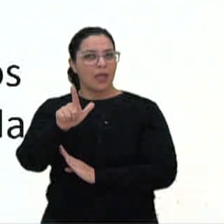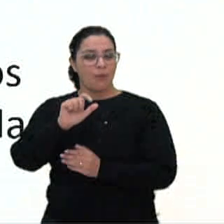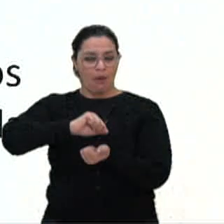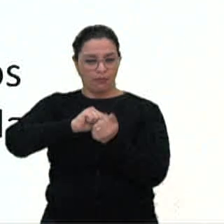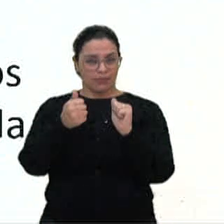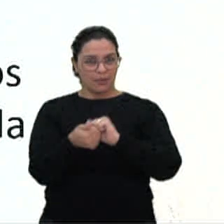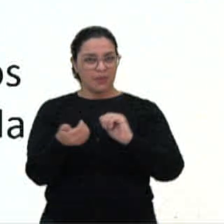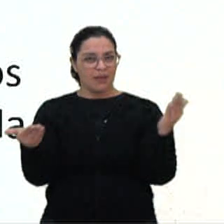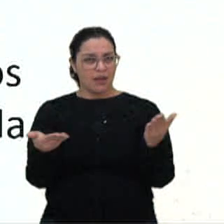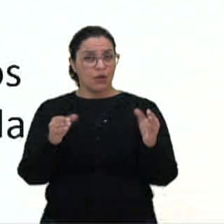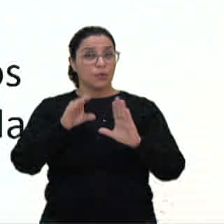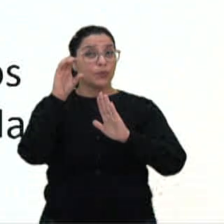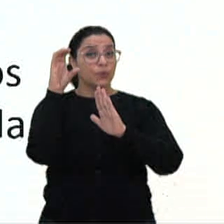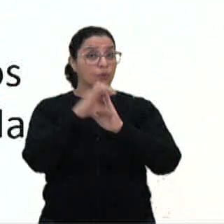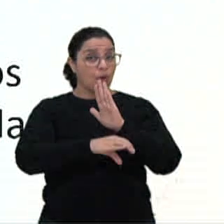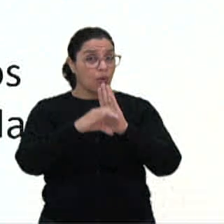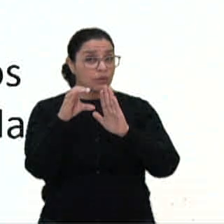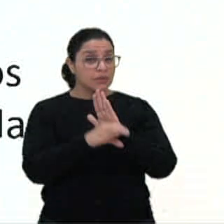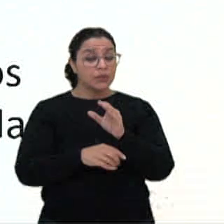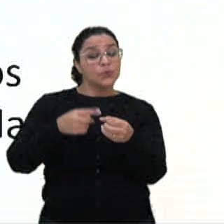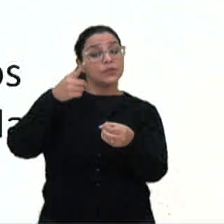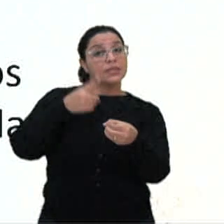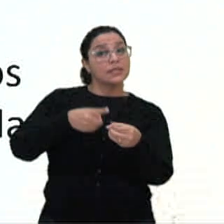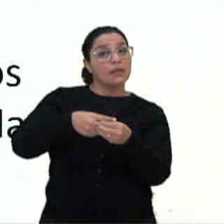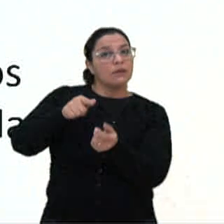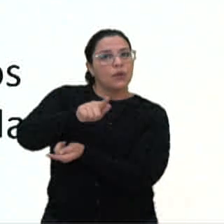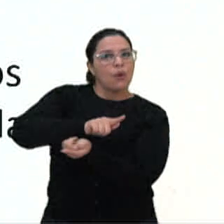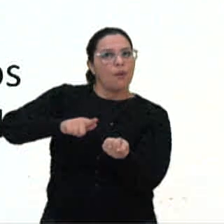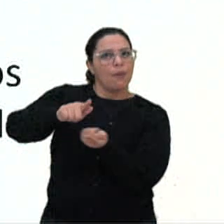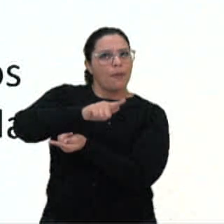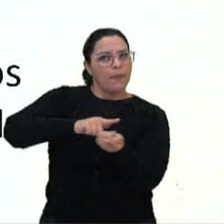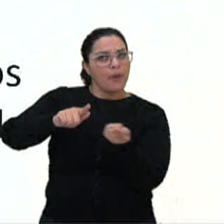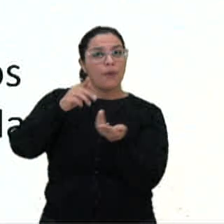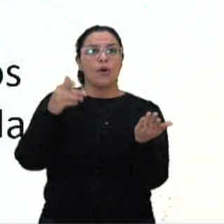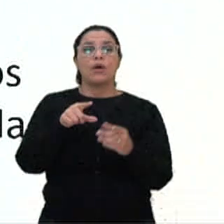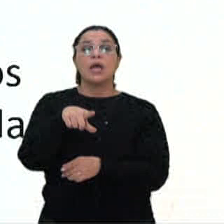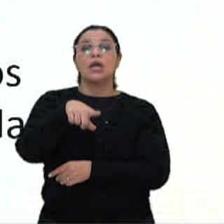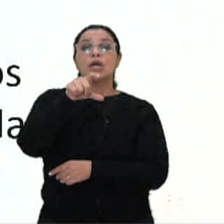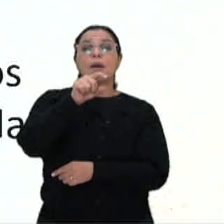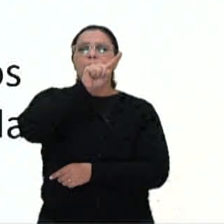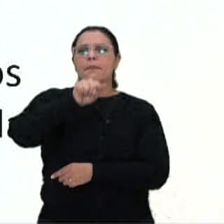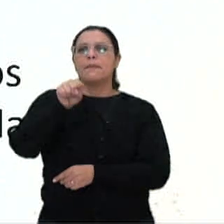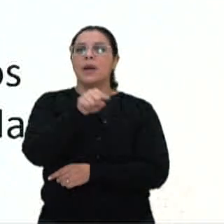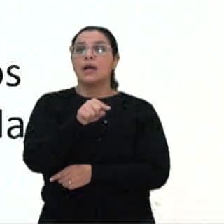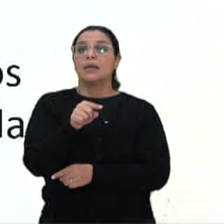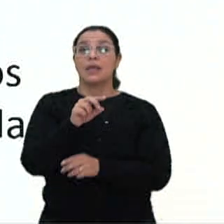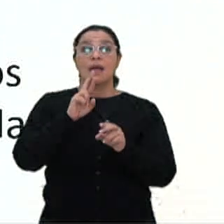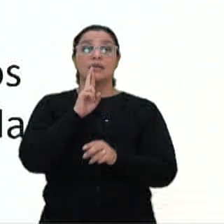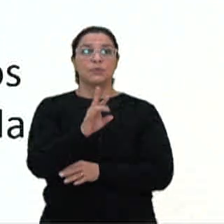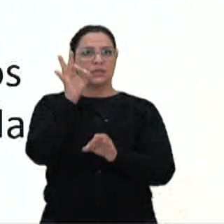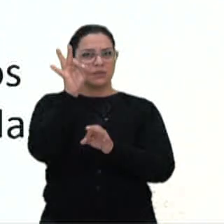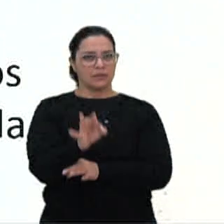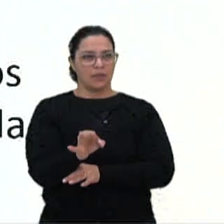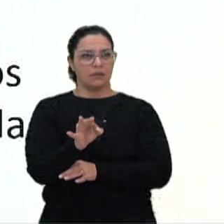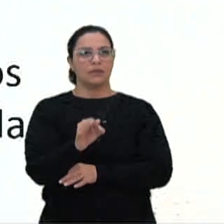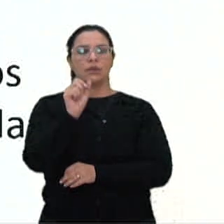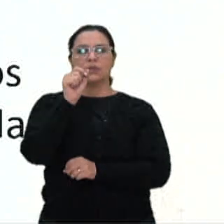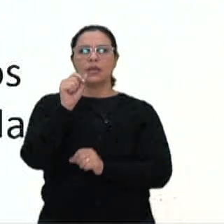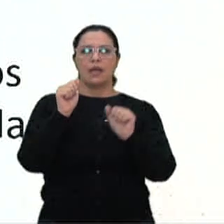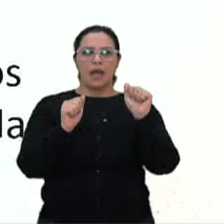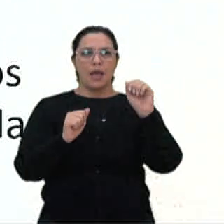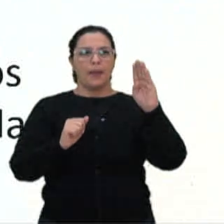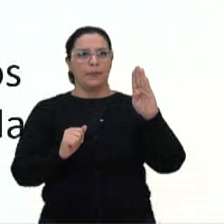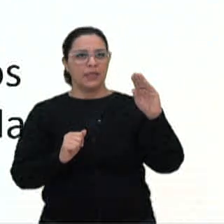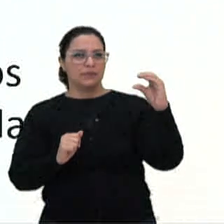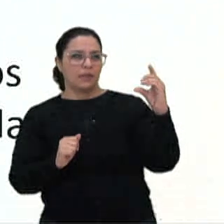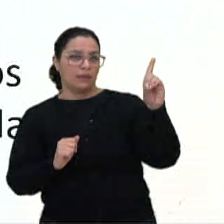adaptada, sobre o conceito de cidade global, assinale a alternativa correta. Então, das alternativas que nós temos